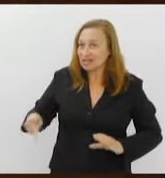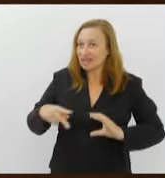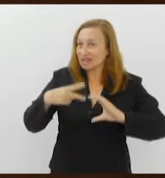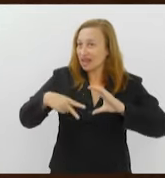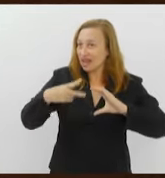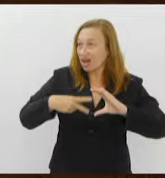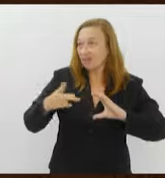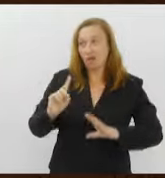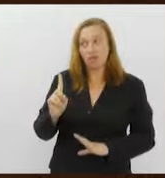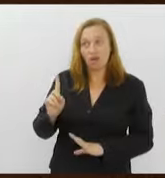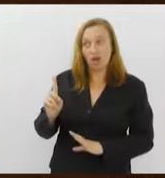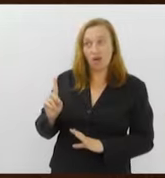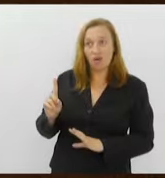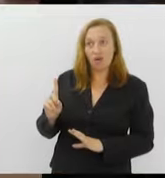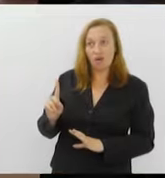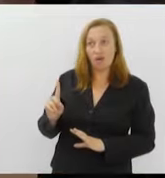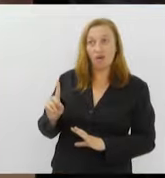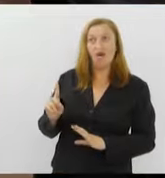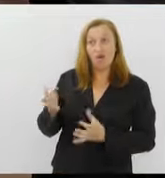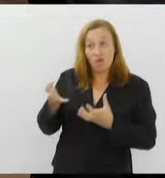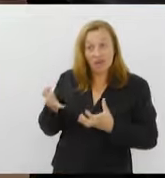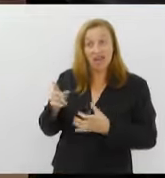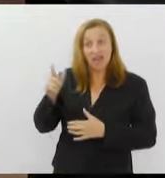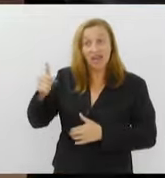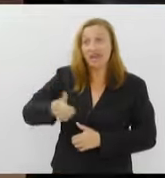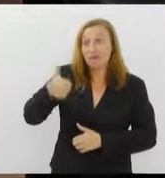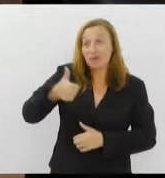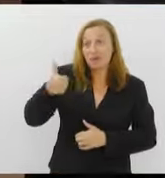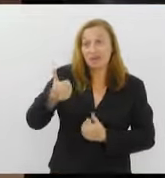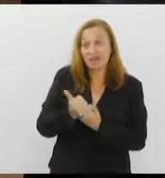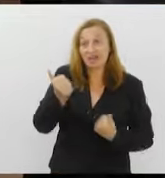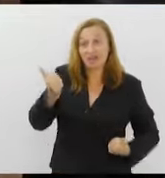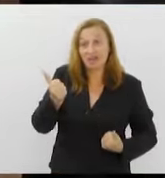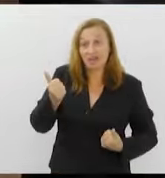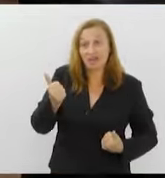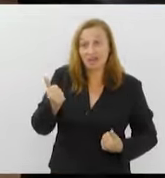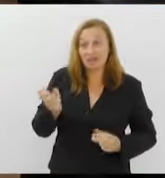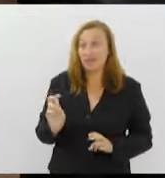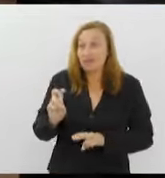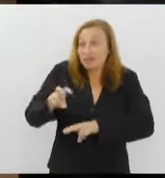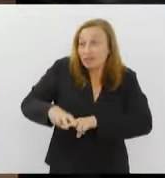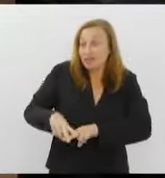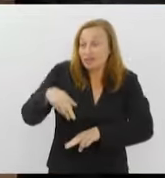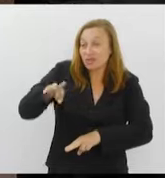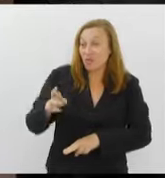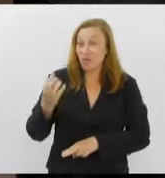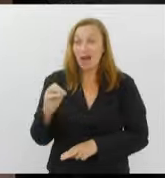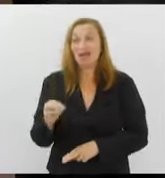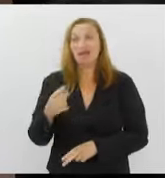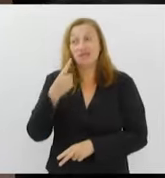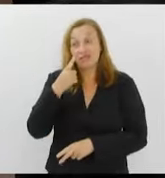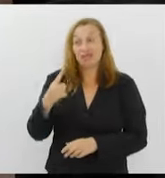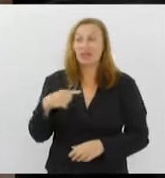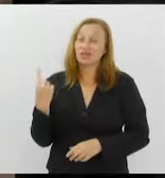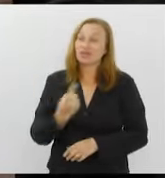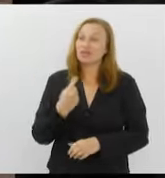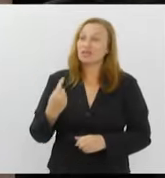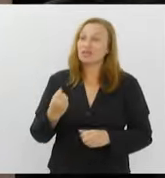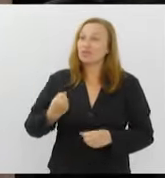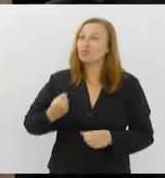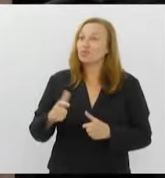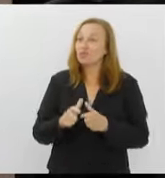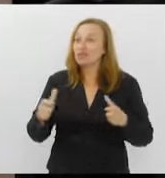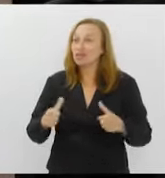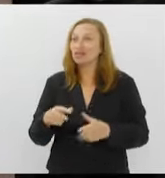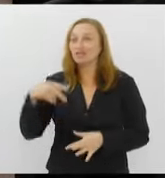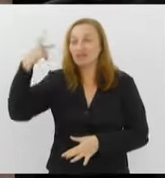Eu não abro mão da minha filha ser a primeira vice na mesa com o Marquinho. sabendo que nós iremos fazer a maior bancada de vereadores